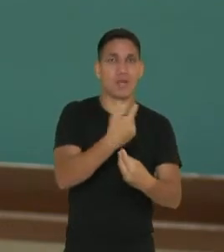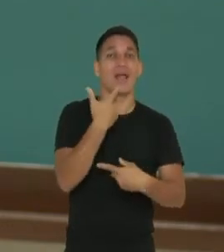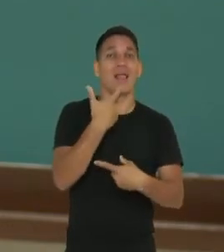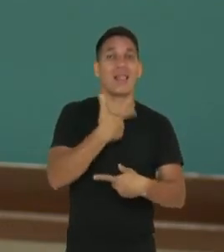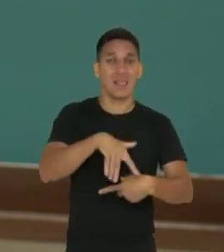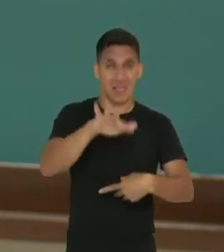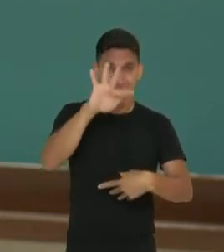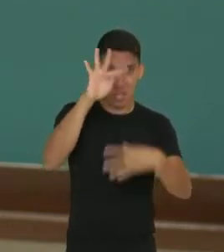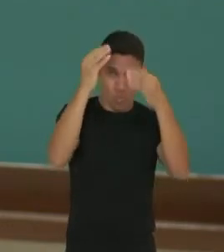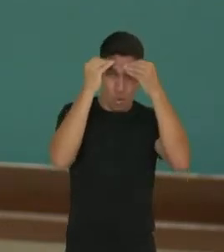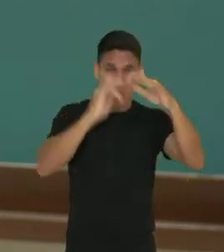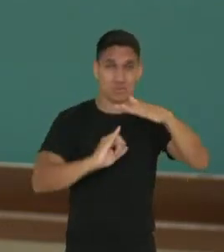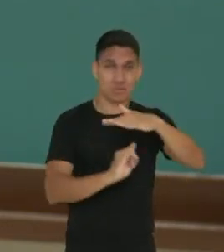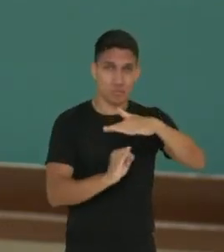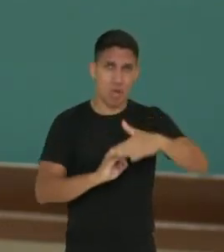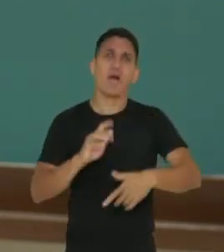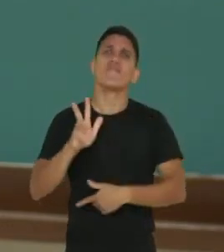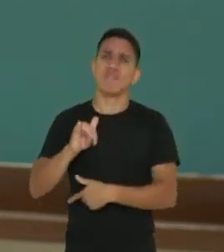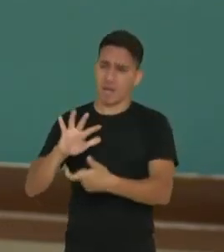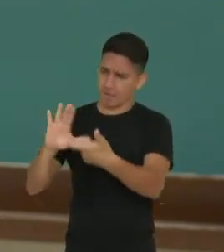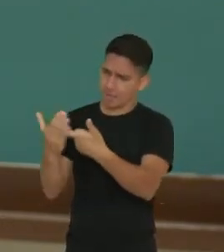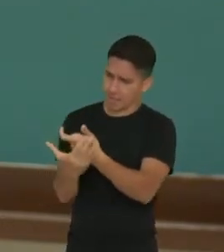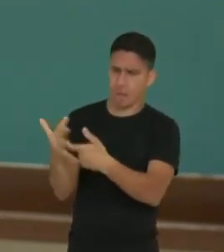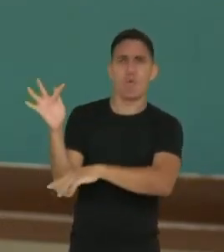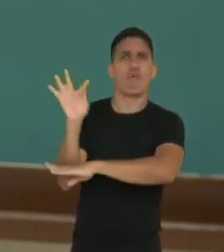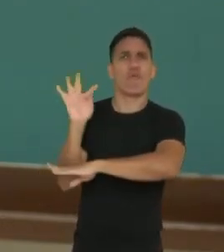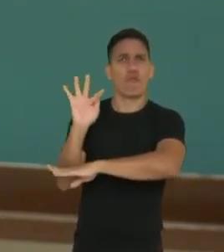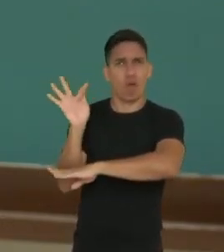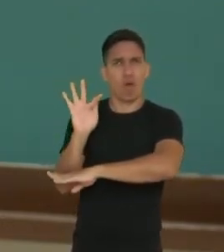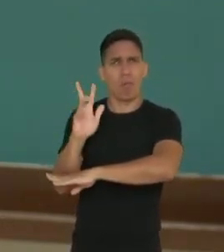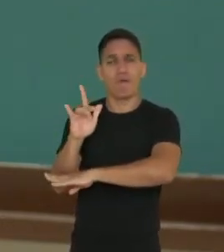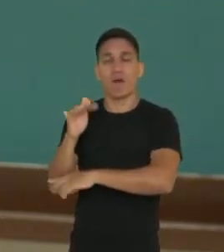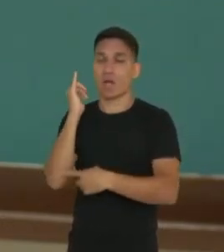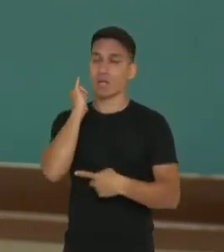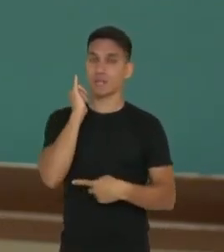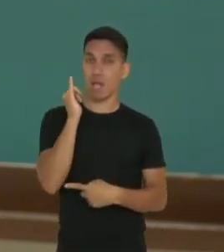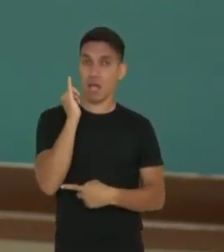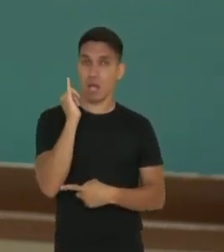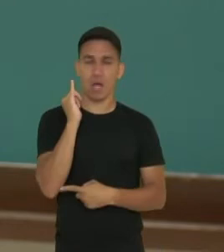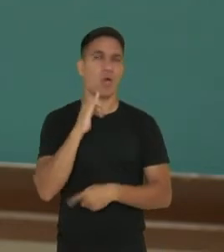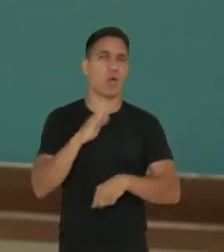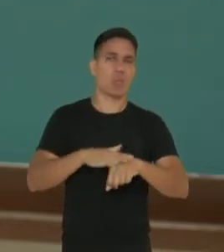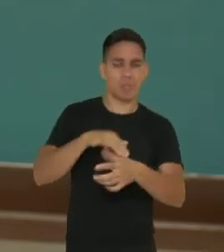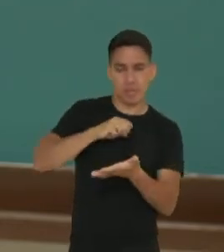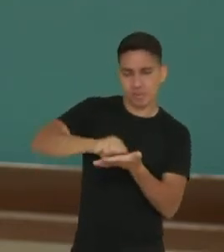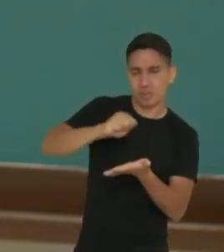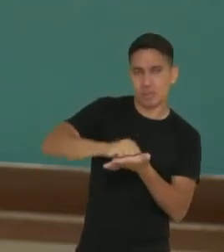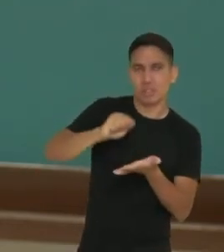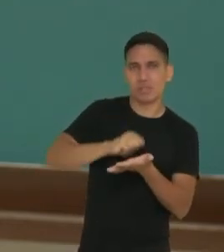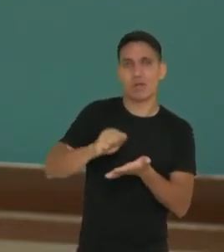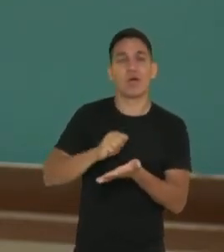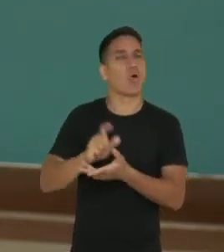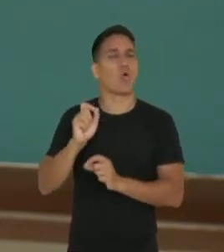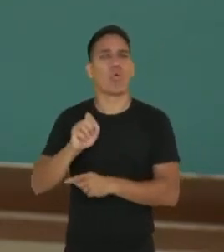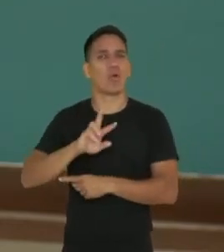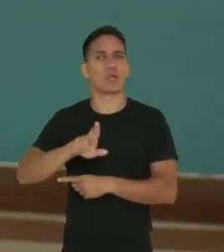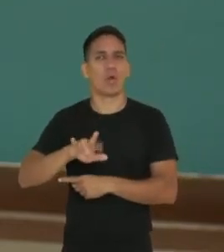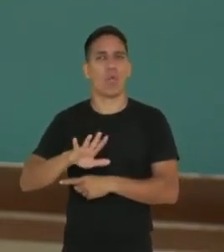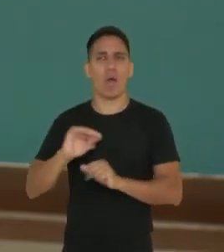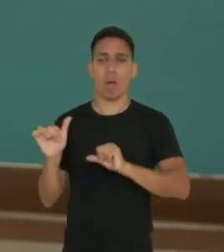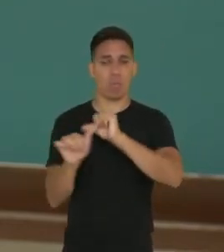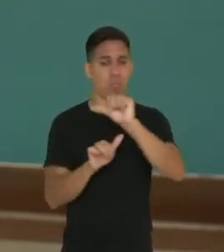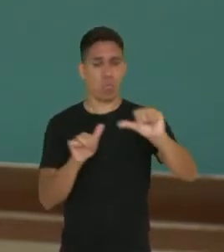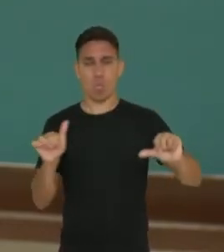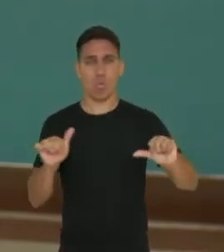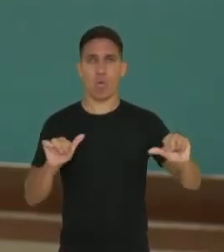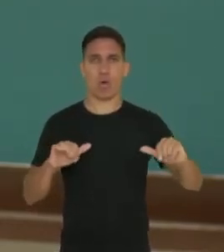termos informais. E as pessoas, e o narrador, os escritores, eles não alteram isso, porque